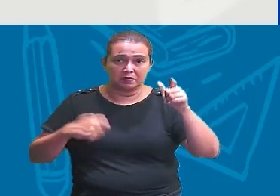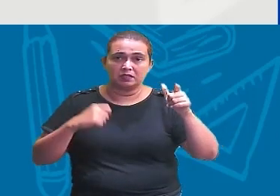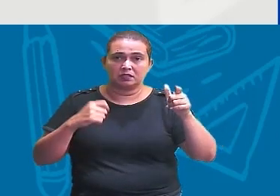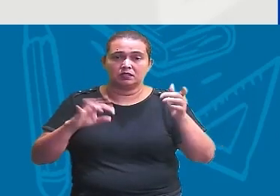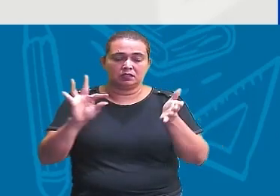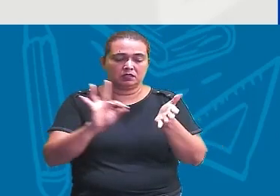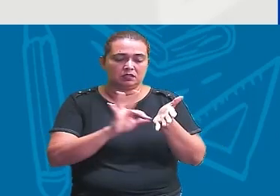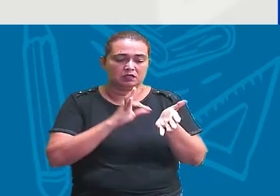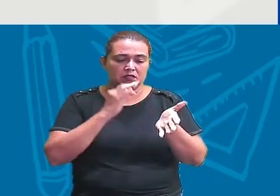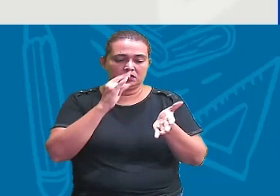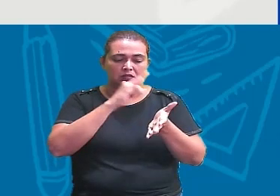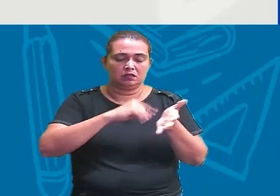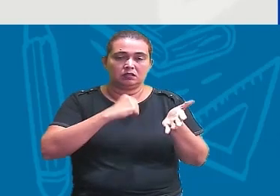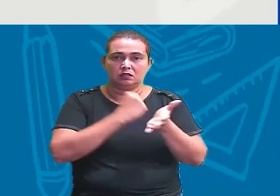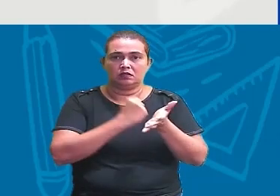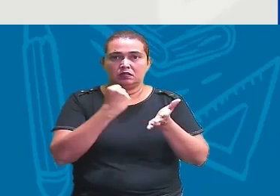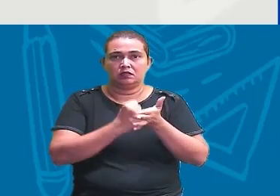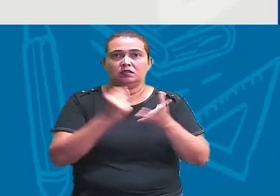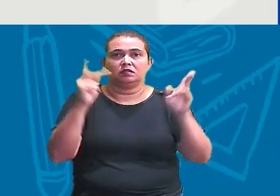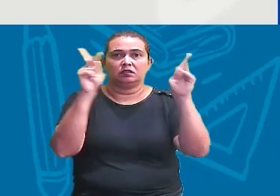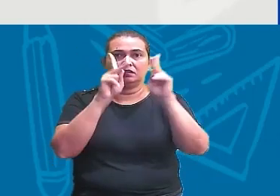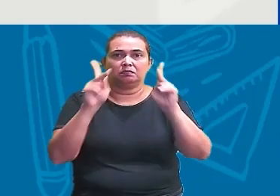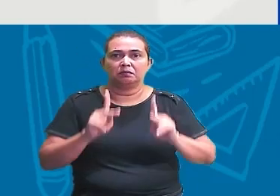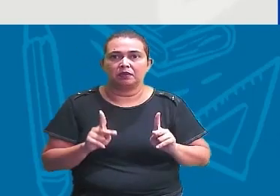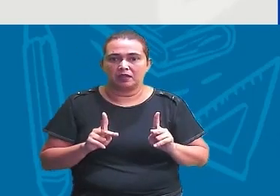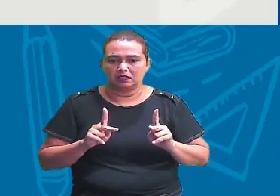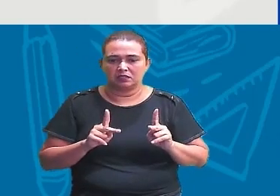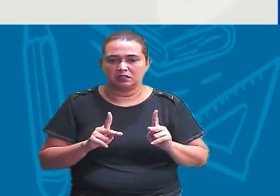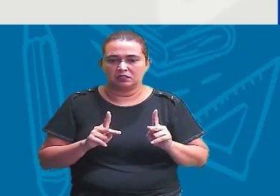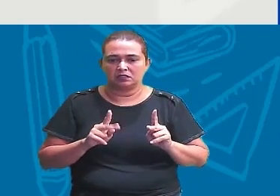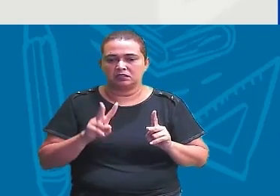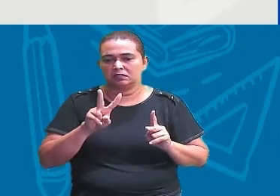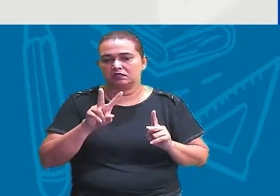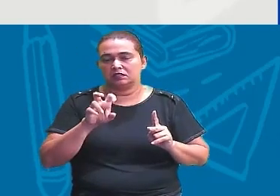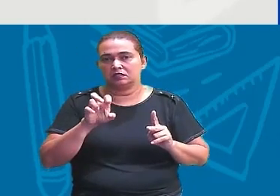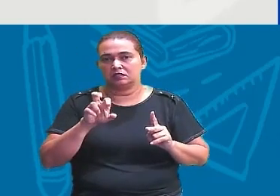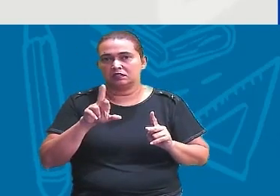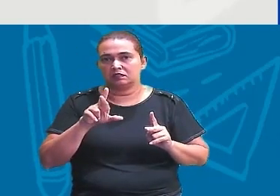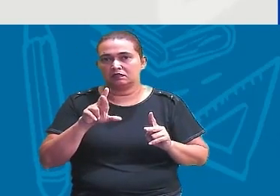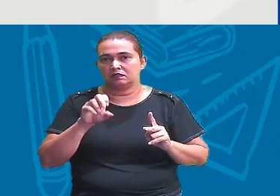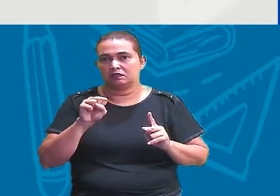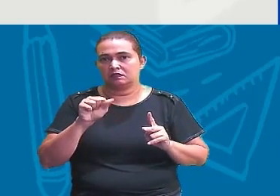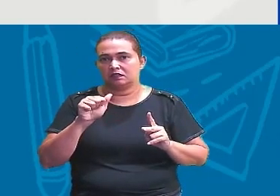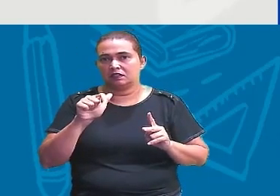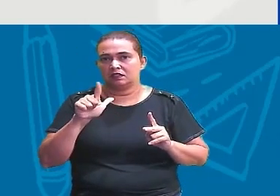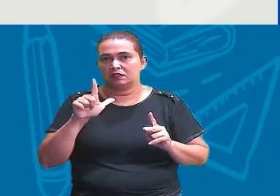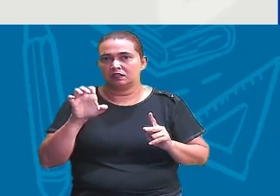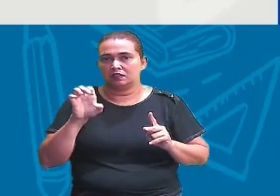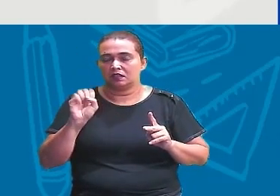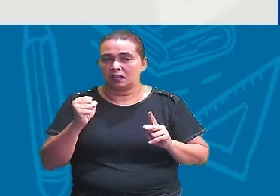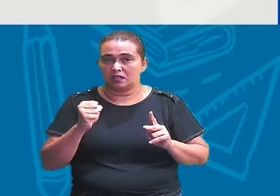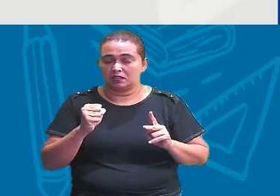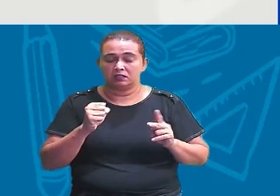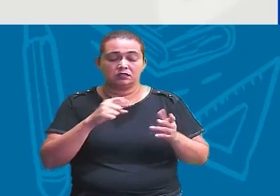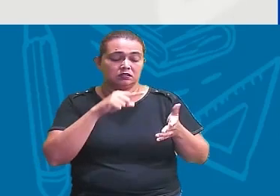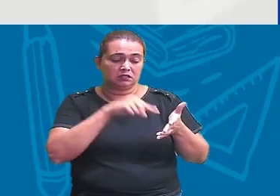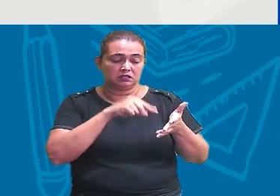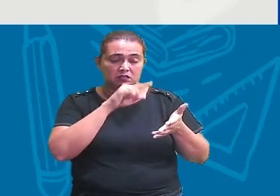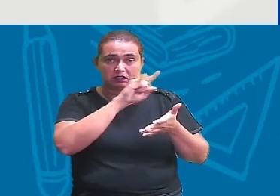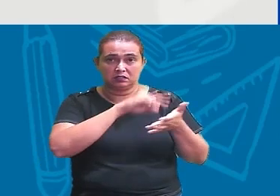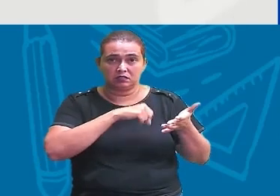tratado de paz chamado Tratado de Versalhes. Detalhe, galera, esse tratado ele foi